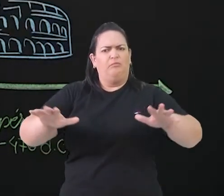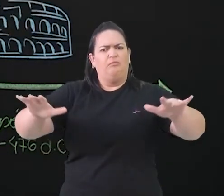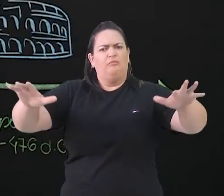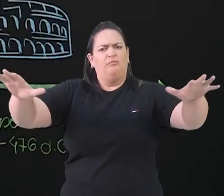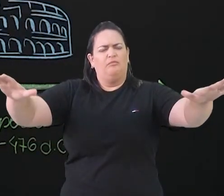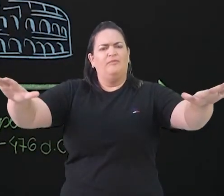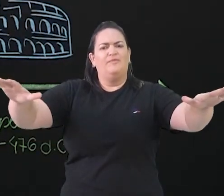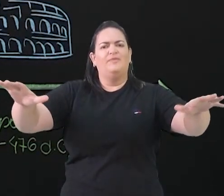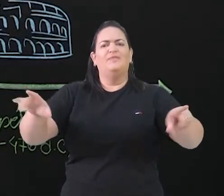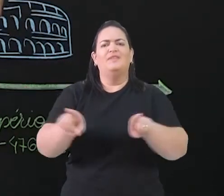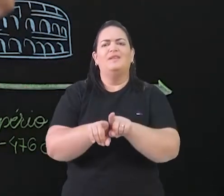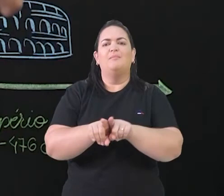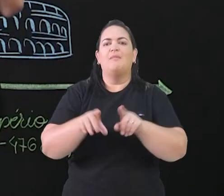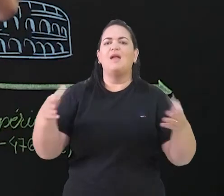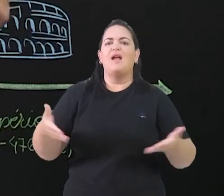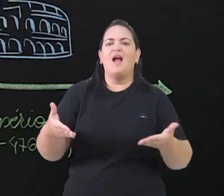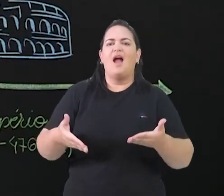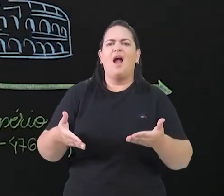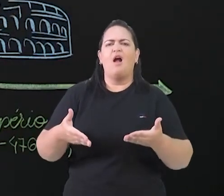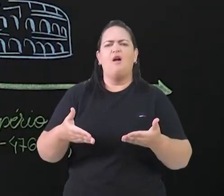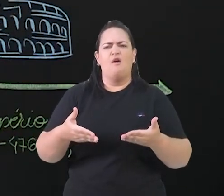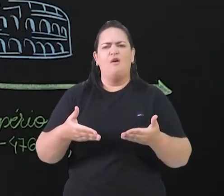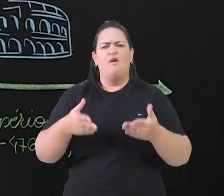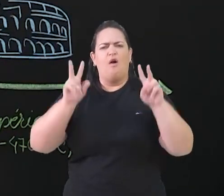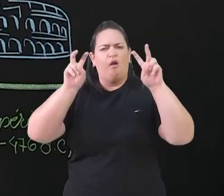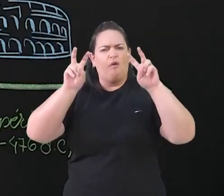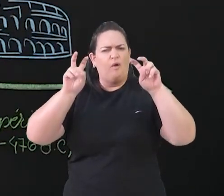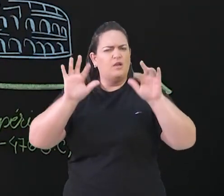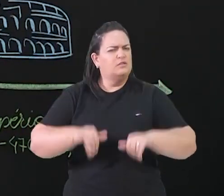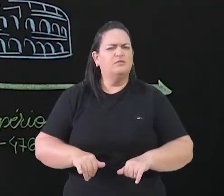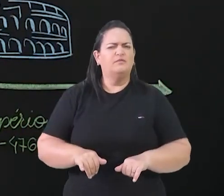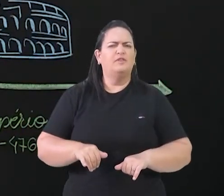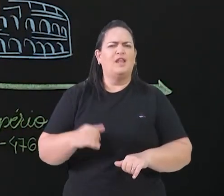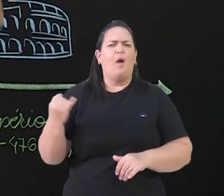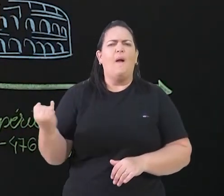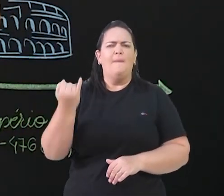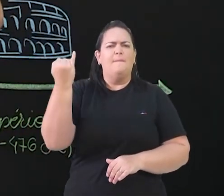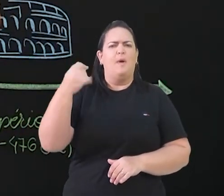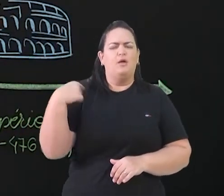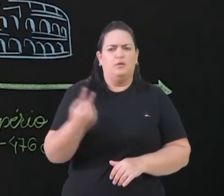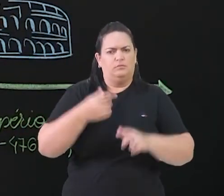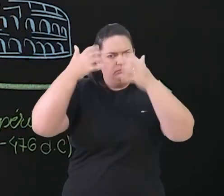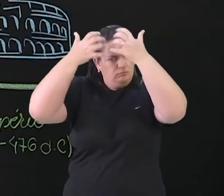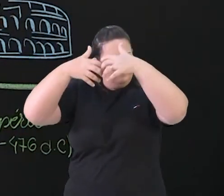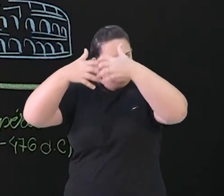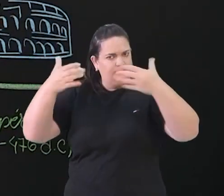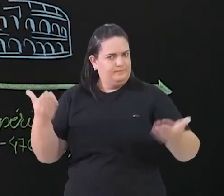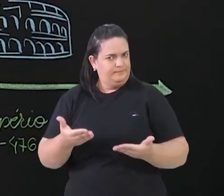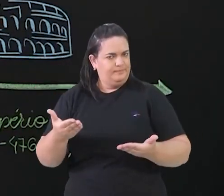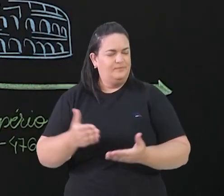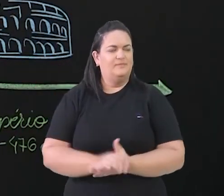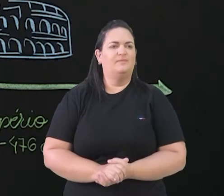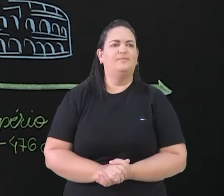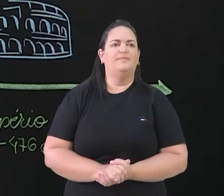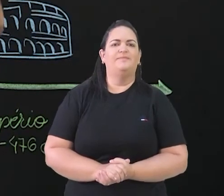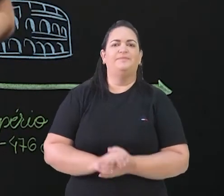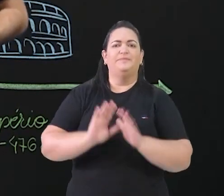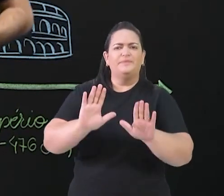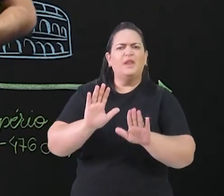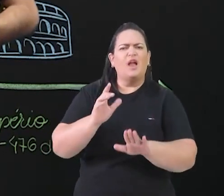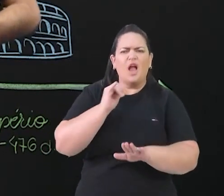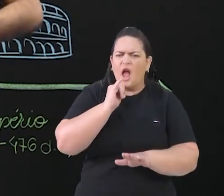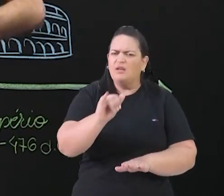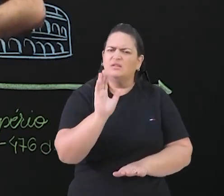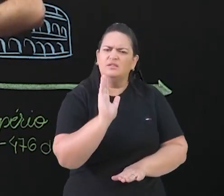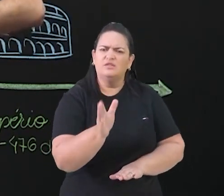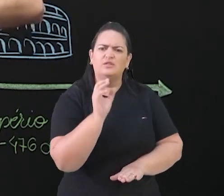do Império. E agora chega uma discussão final que eu considero muito importante para a reflexão que a gente está fazendo aqui hoje. Como eu mencionei para